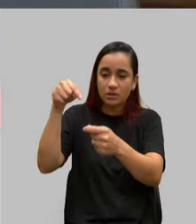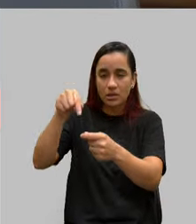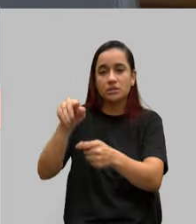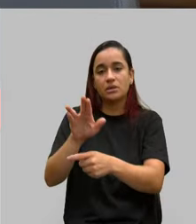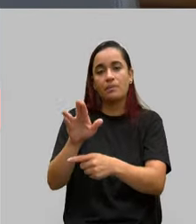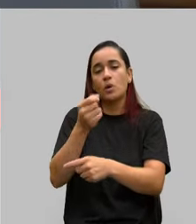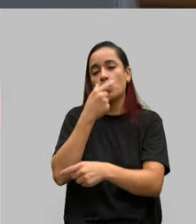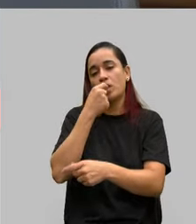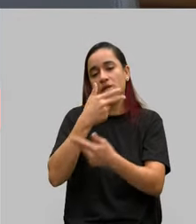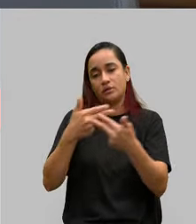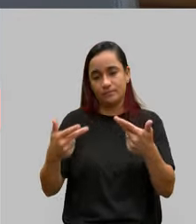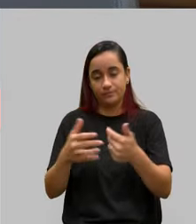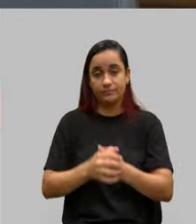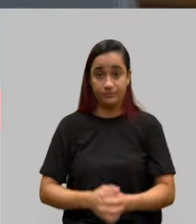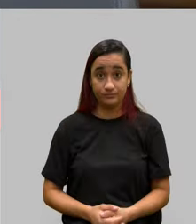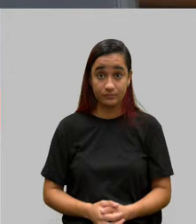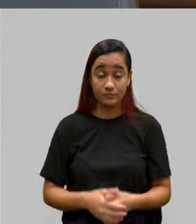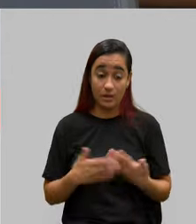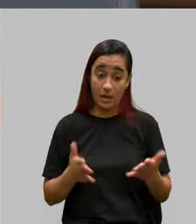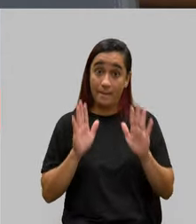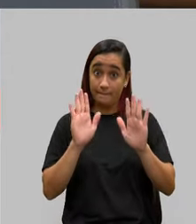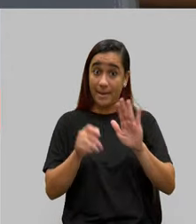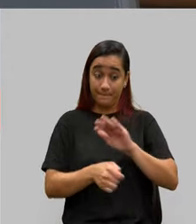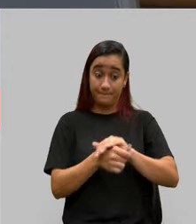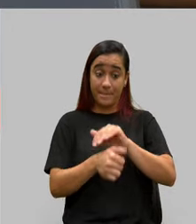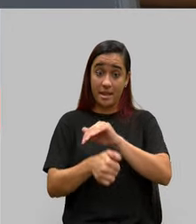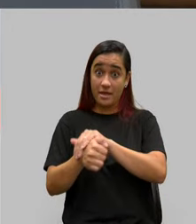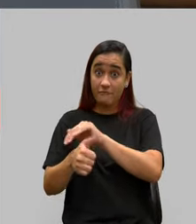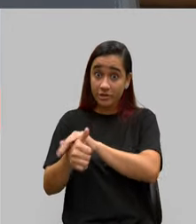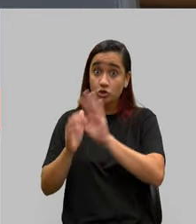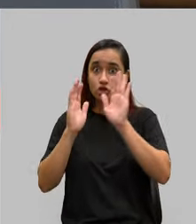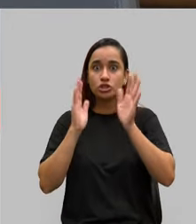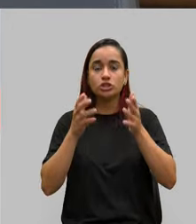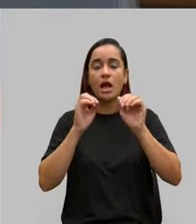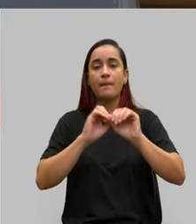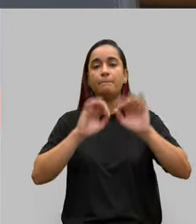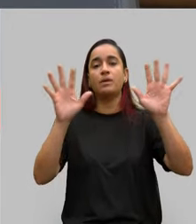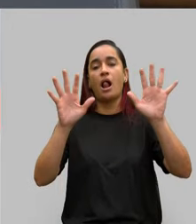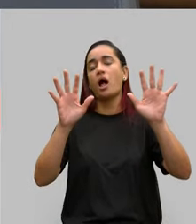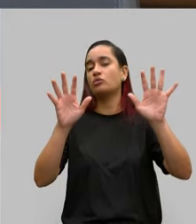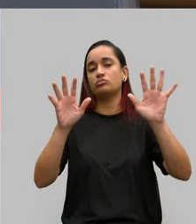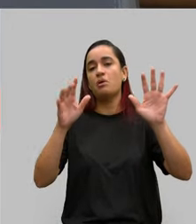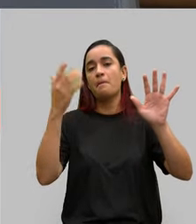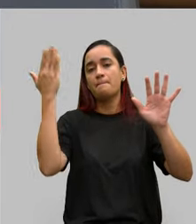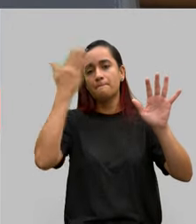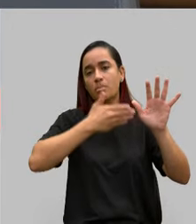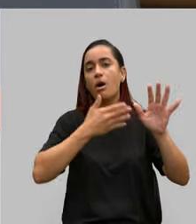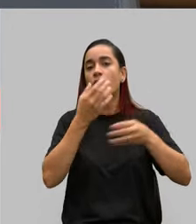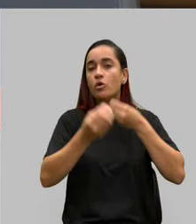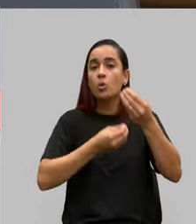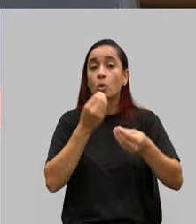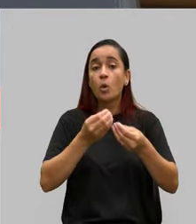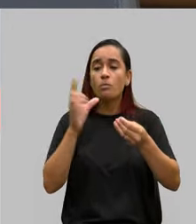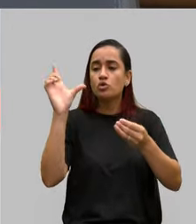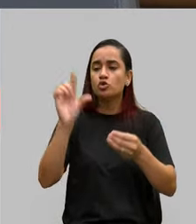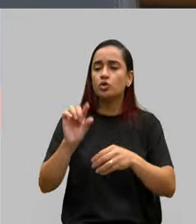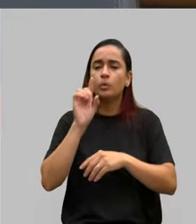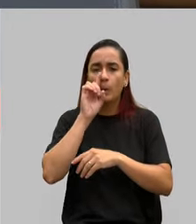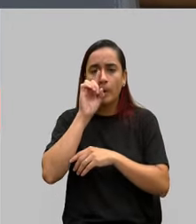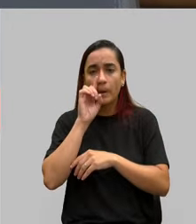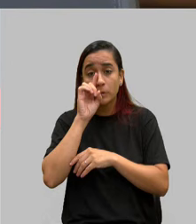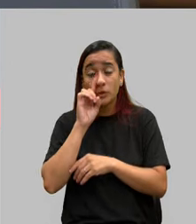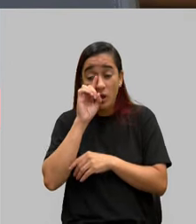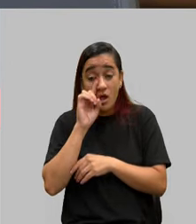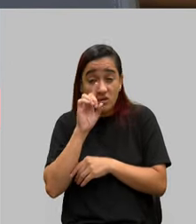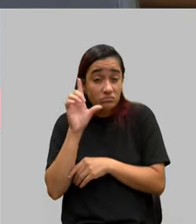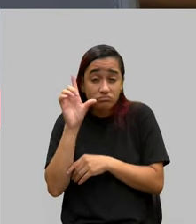e os benefícios já estão Claros que suplantam em muito os riscos algumas vezes com eh riscos muito menores